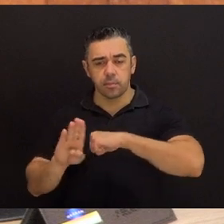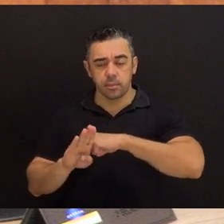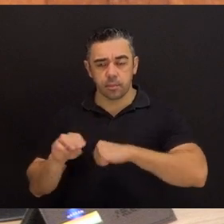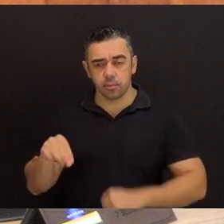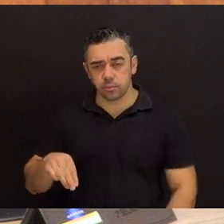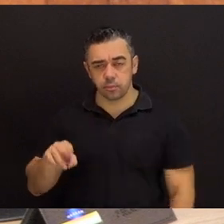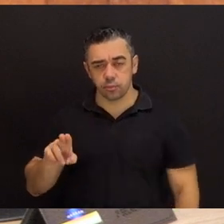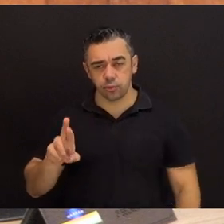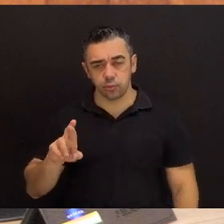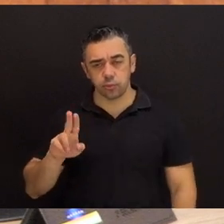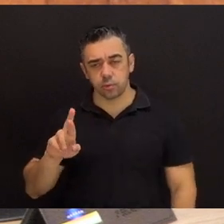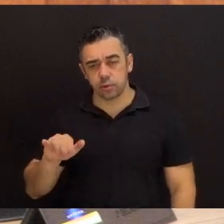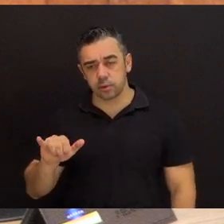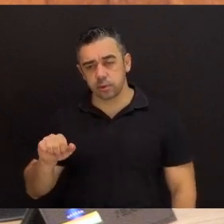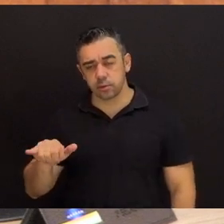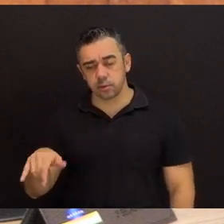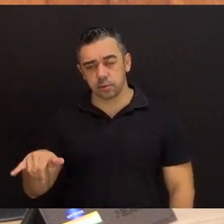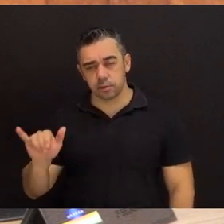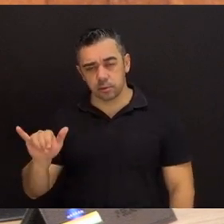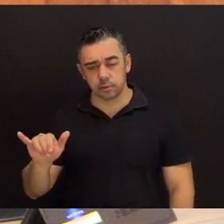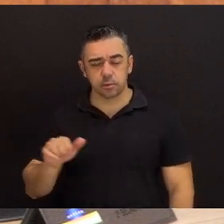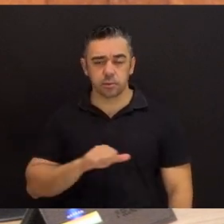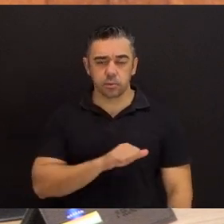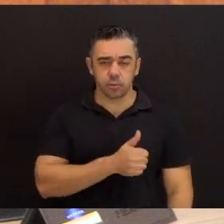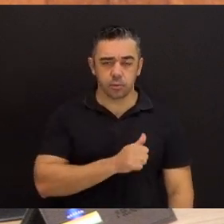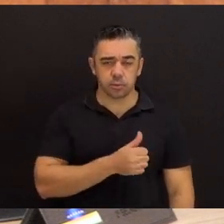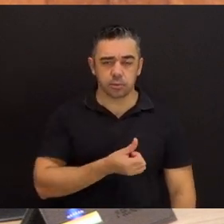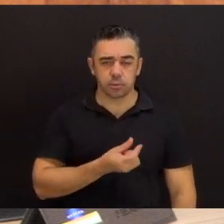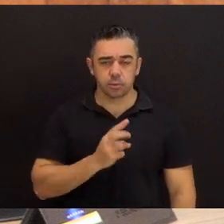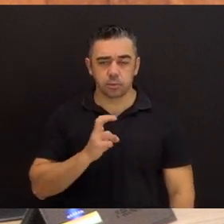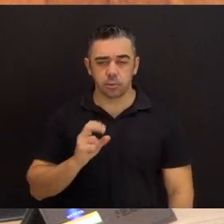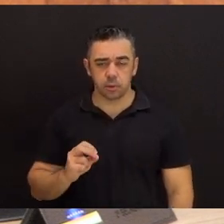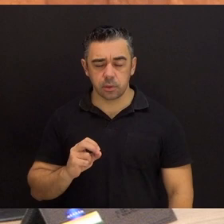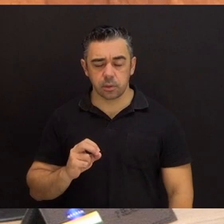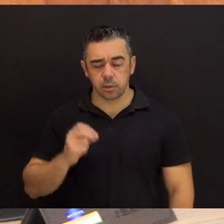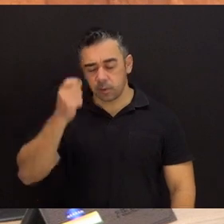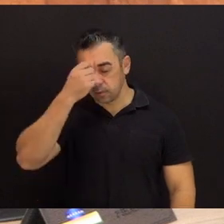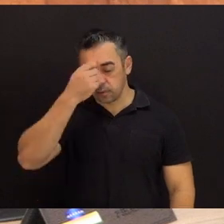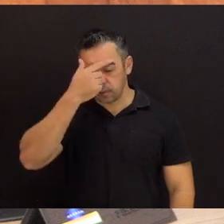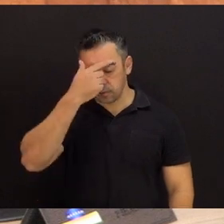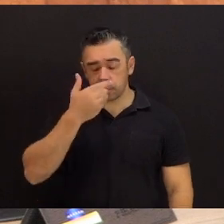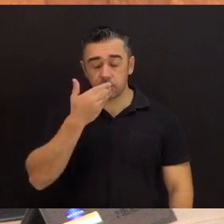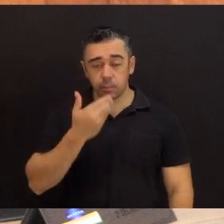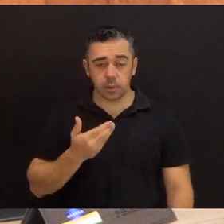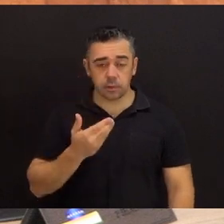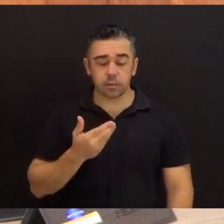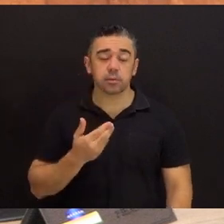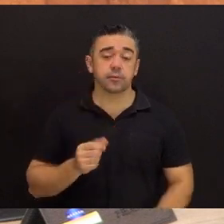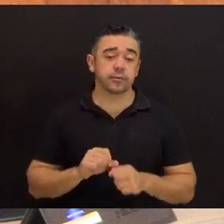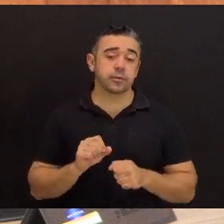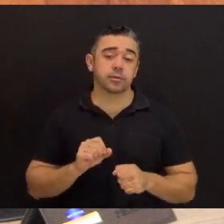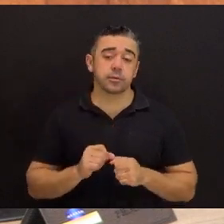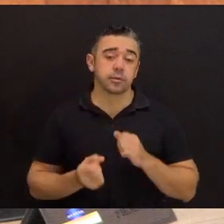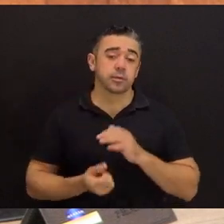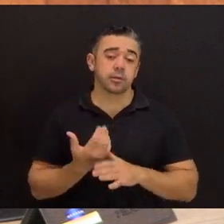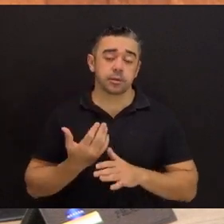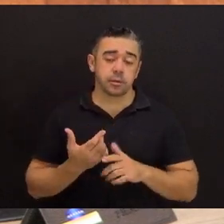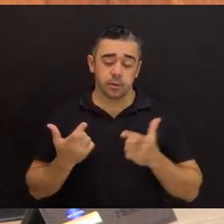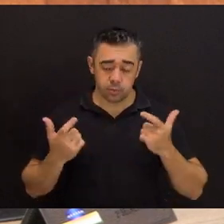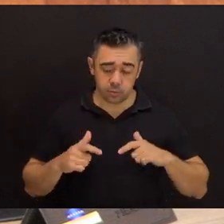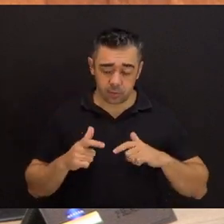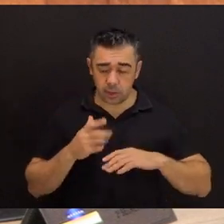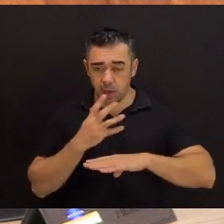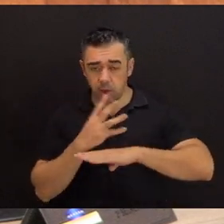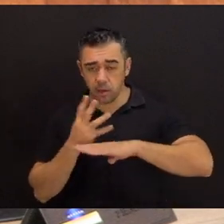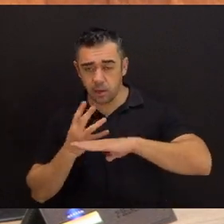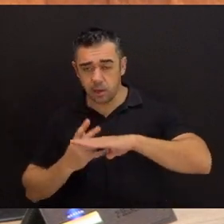indicação de número 11 650 do vereador Silvio Santos que realiza a implantação de galerias pluviais